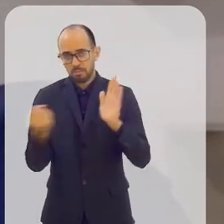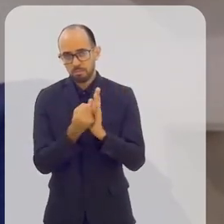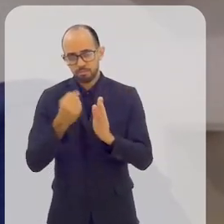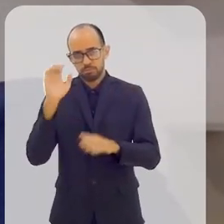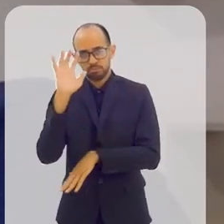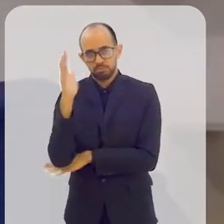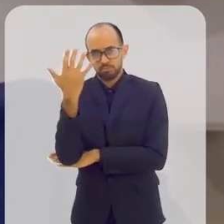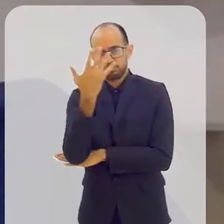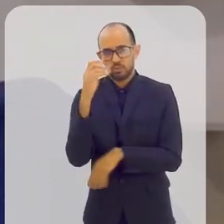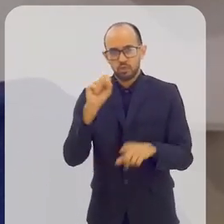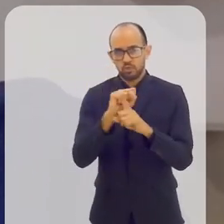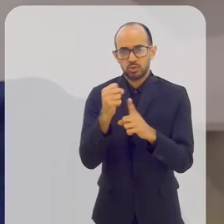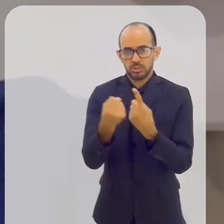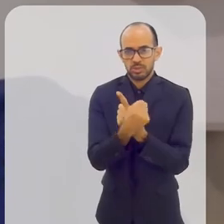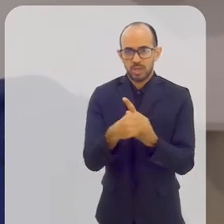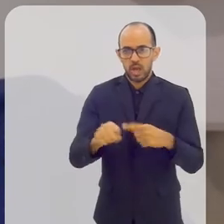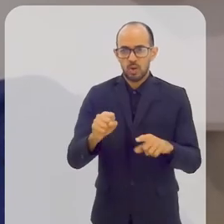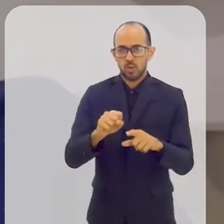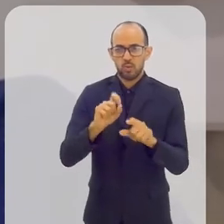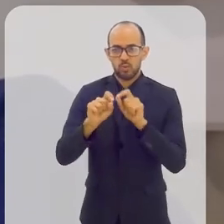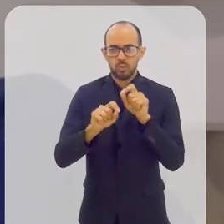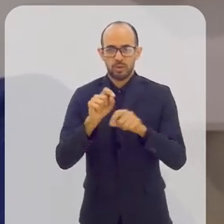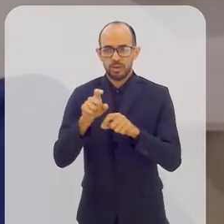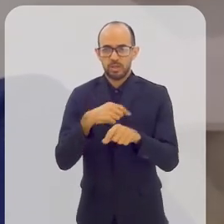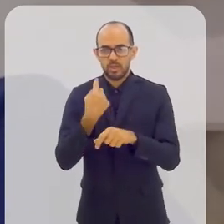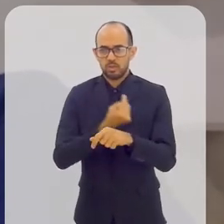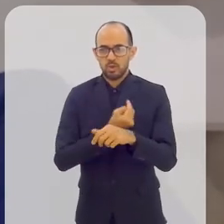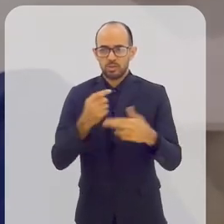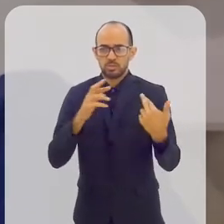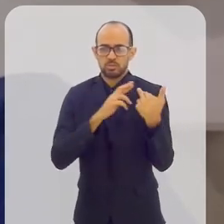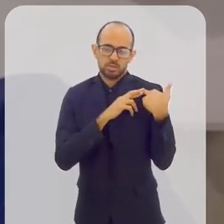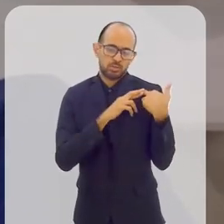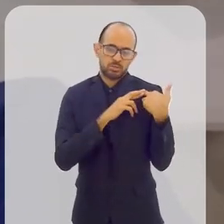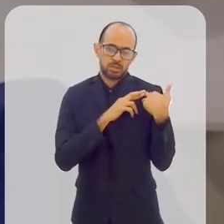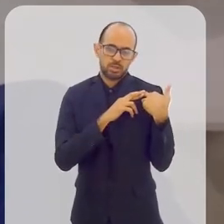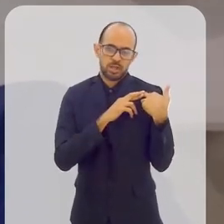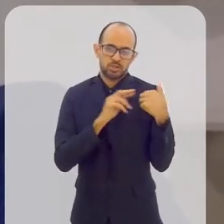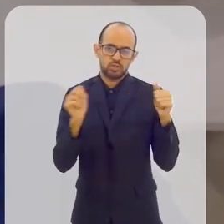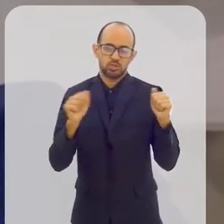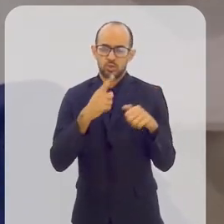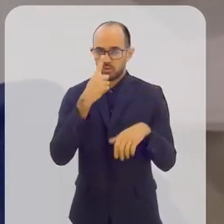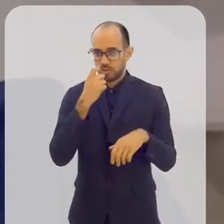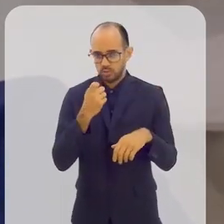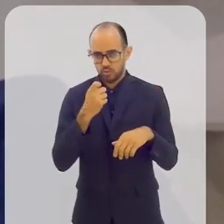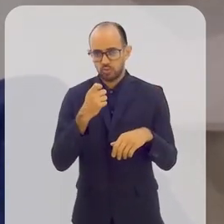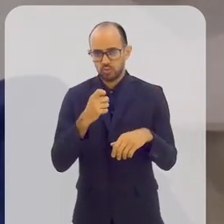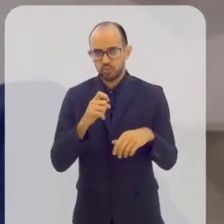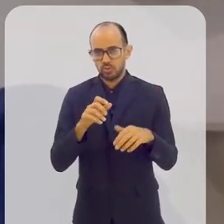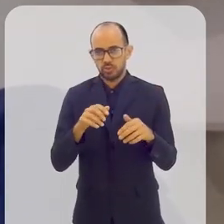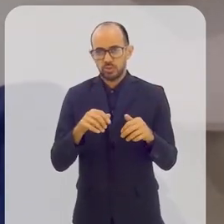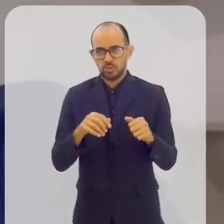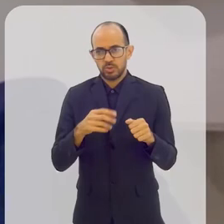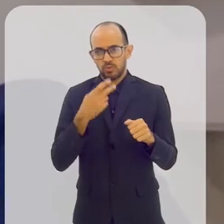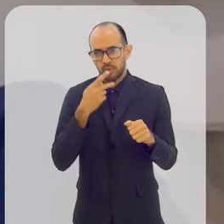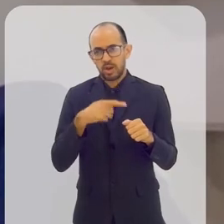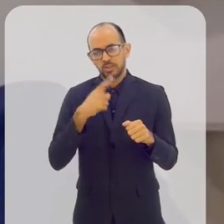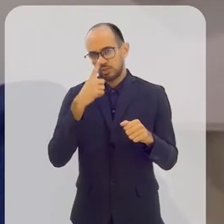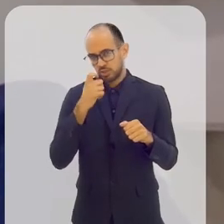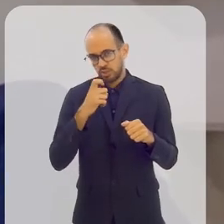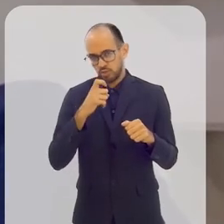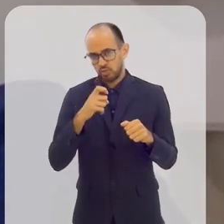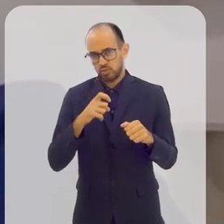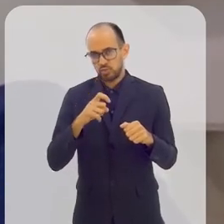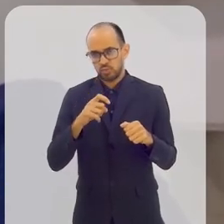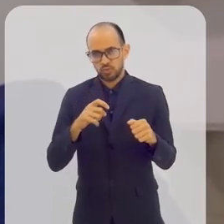o impacto social da nossa responsabilidade ali com o lixo, né? Vamos falar de lixo